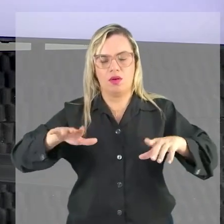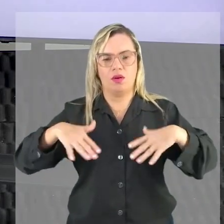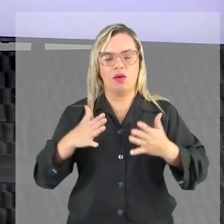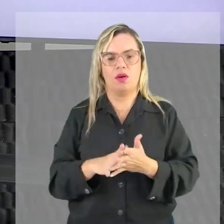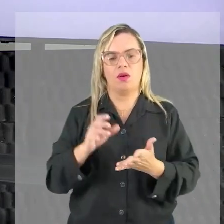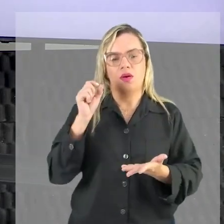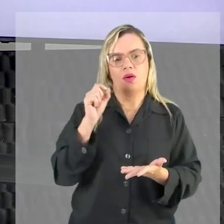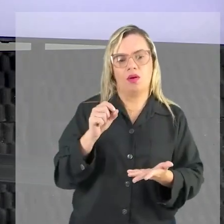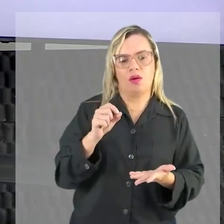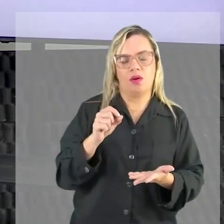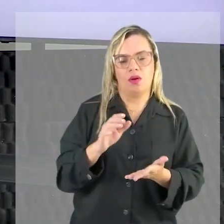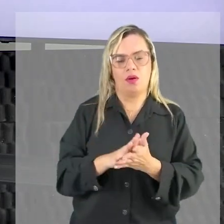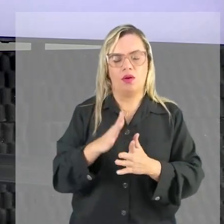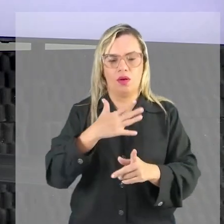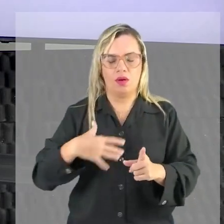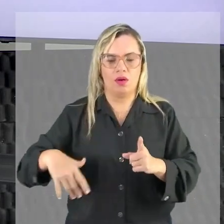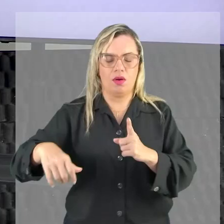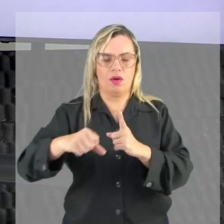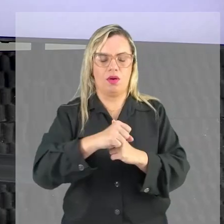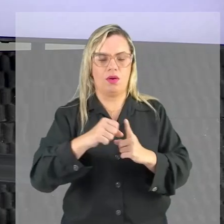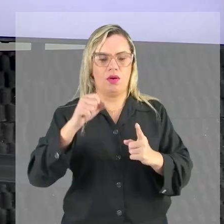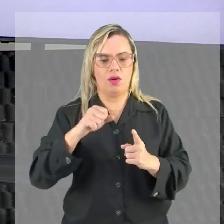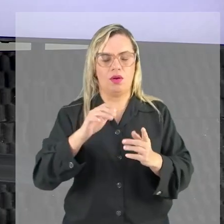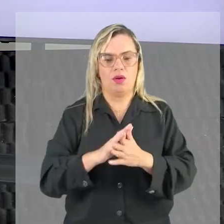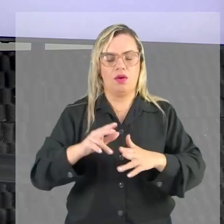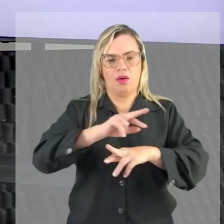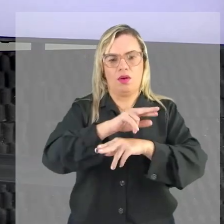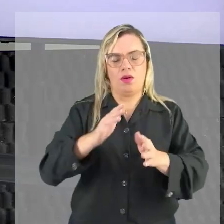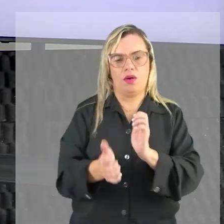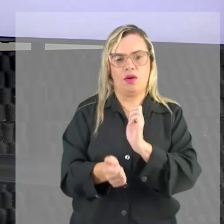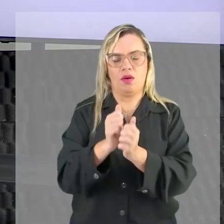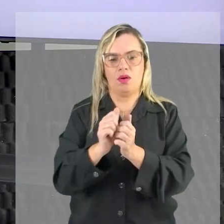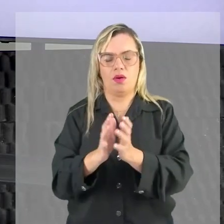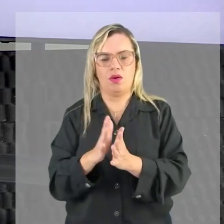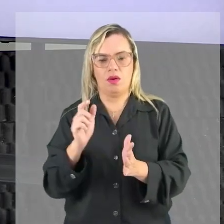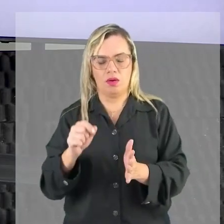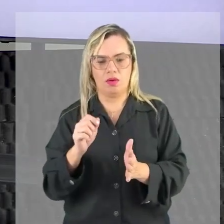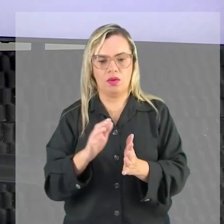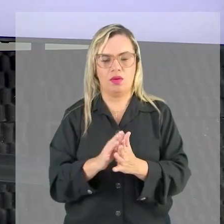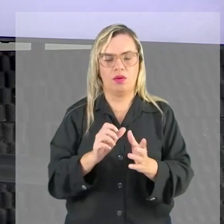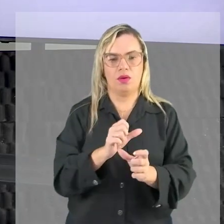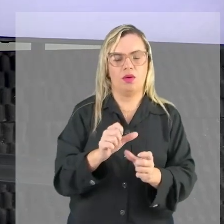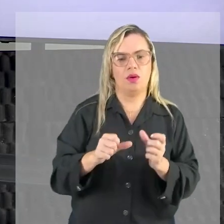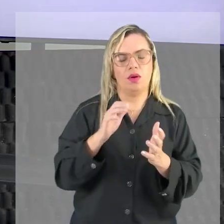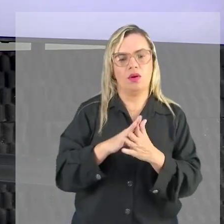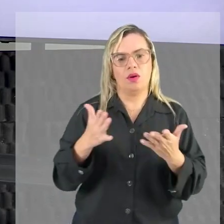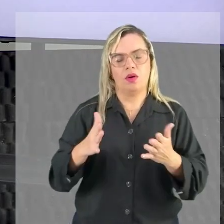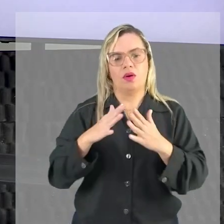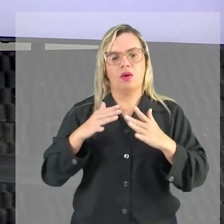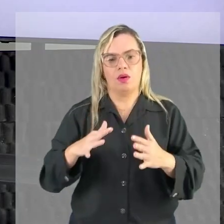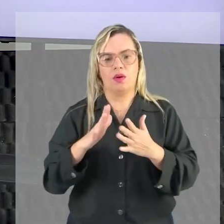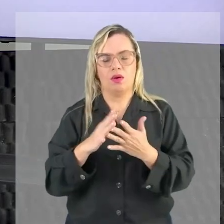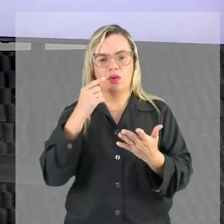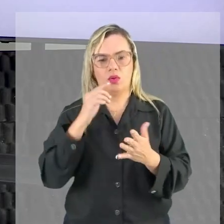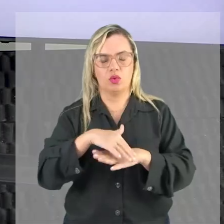né? Condições sociais de transporte, de deslocamento. Então, tudo isso